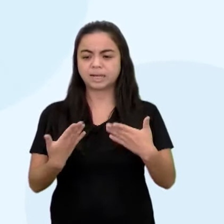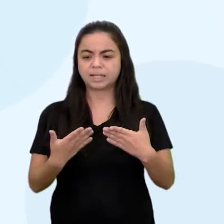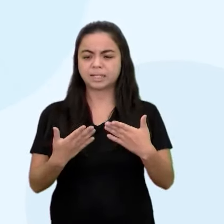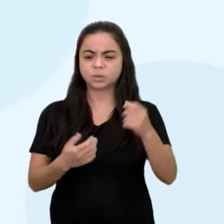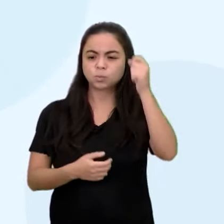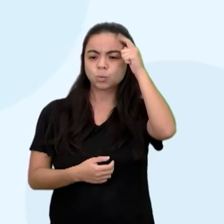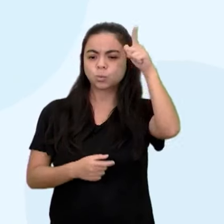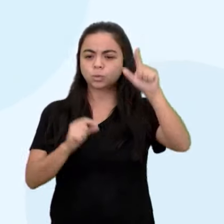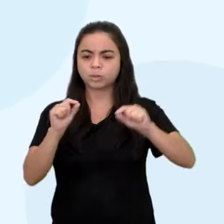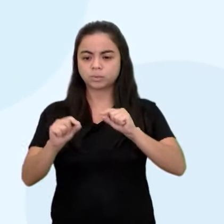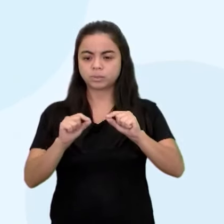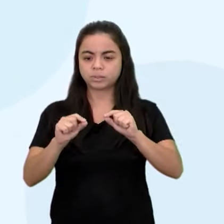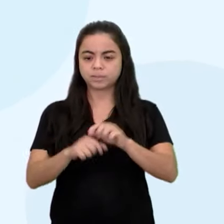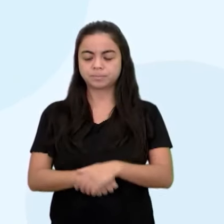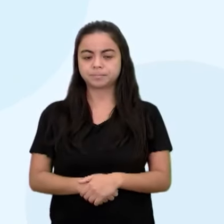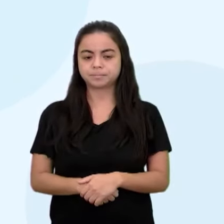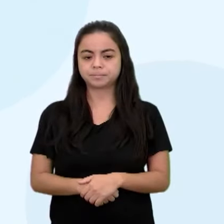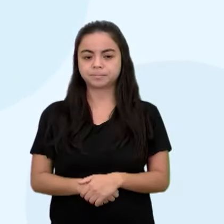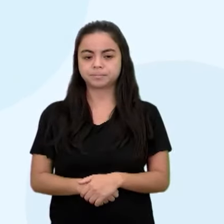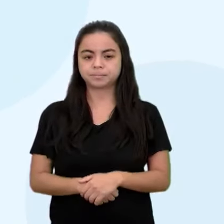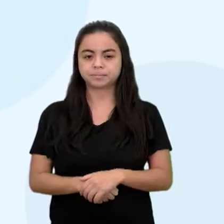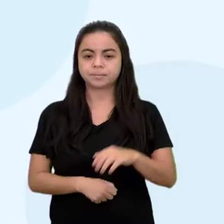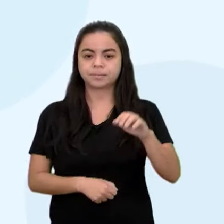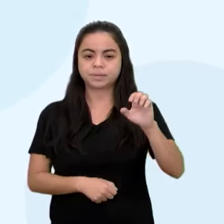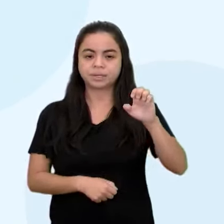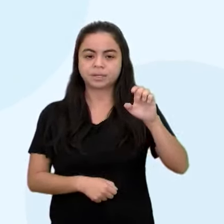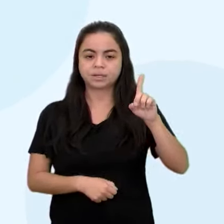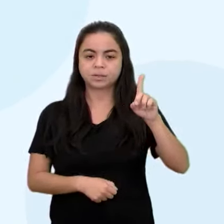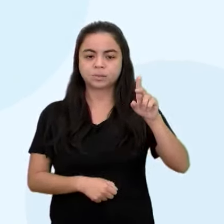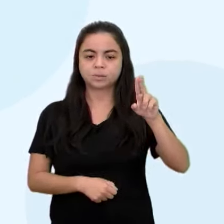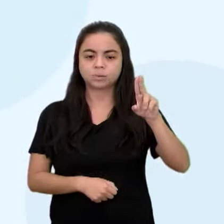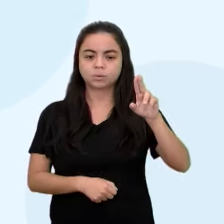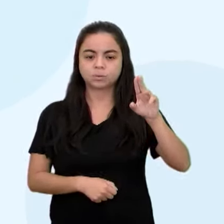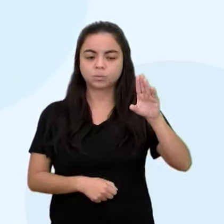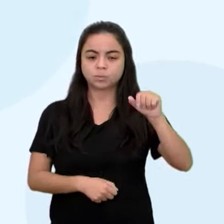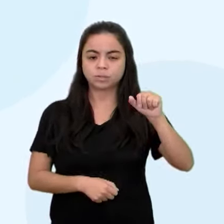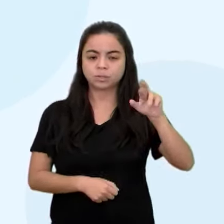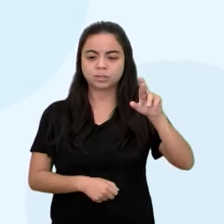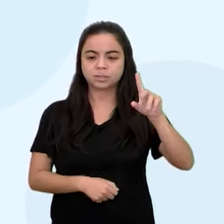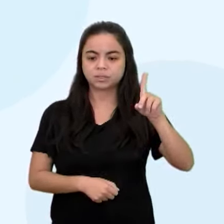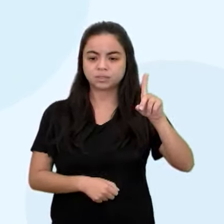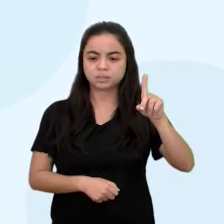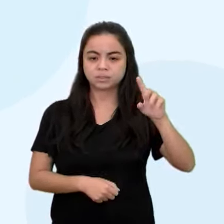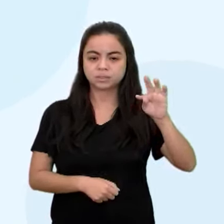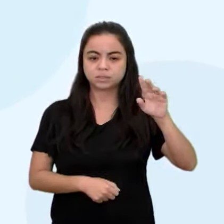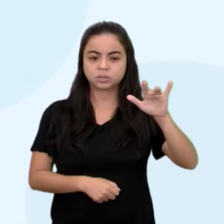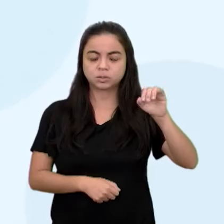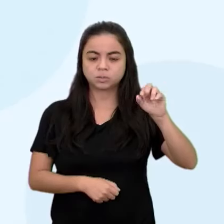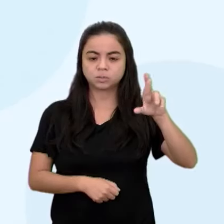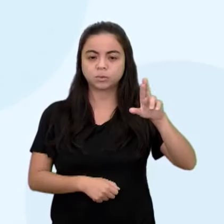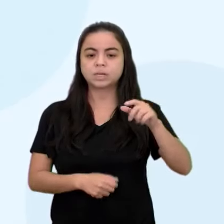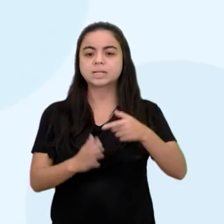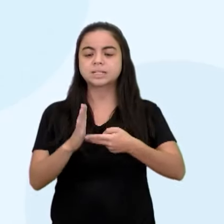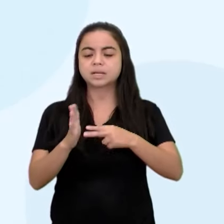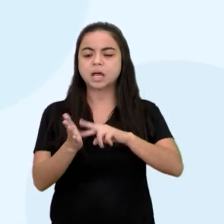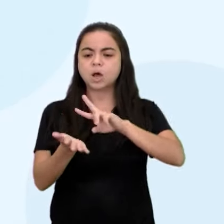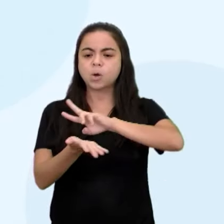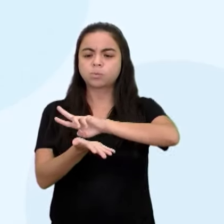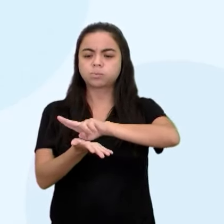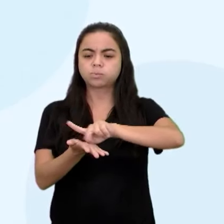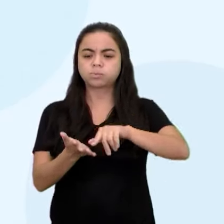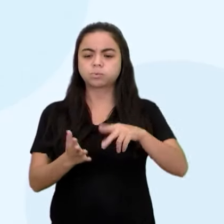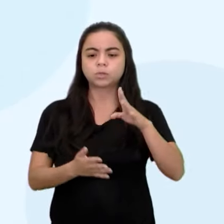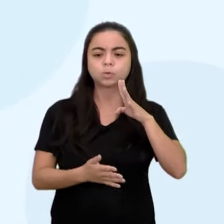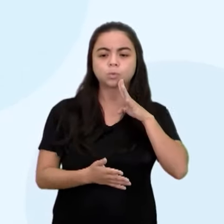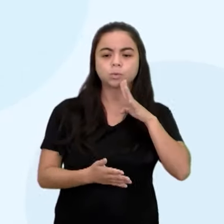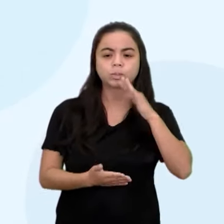cultura? Segundo Eduardo Taylor, cultura é tudo aquilo, todo aquele complexo que inclui o